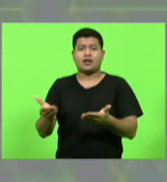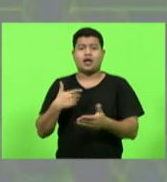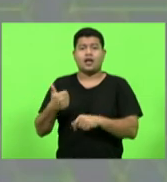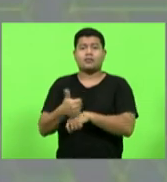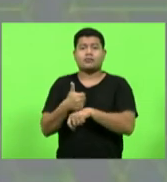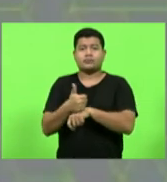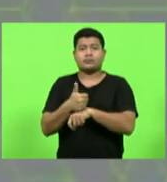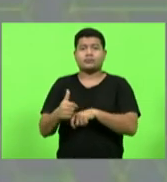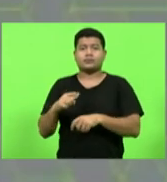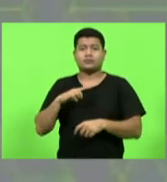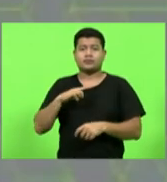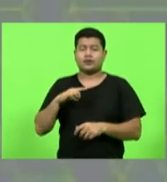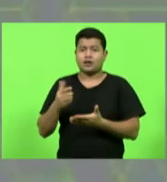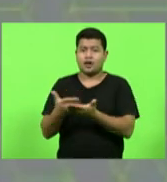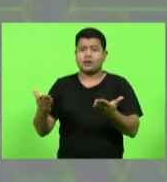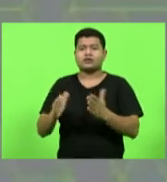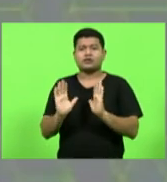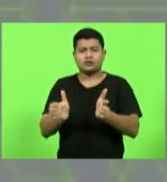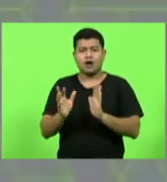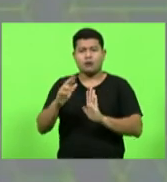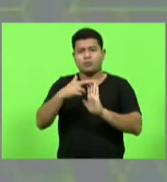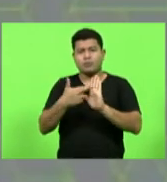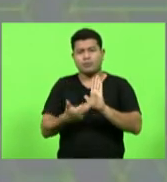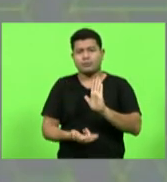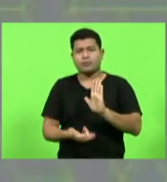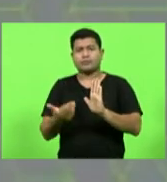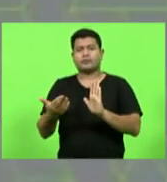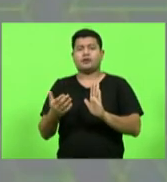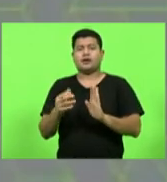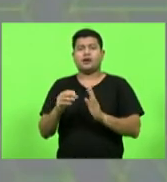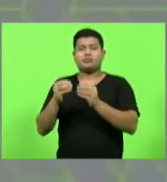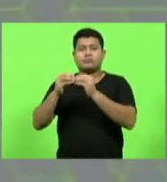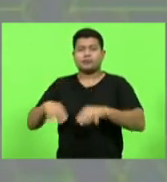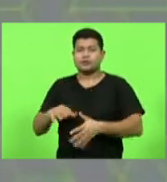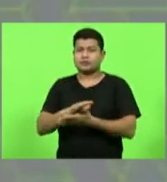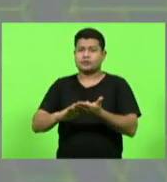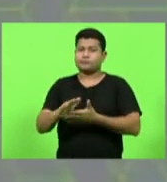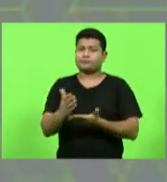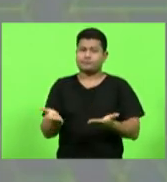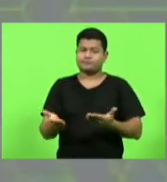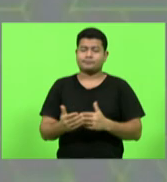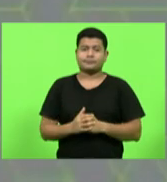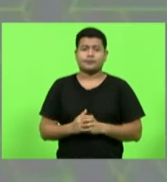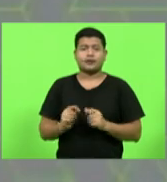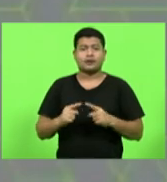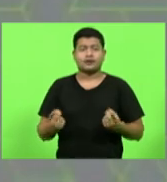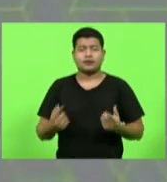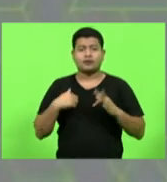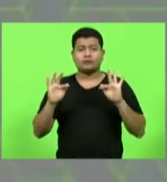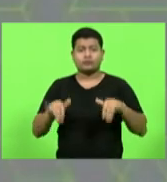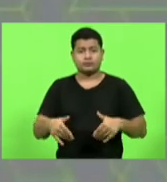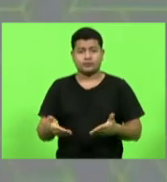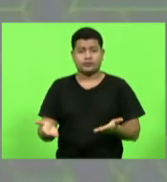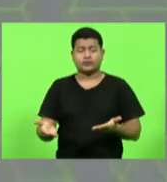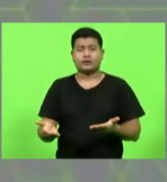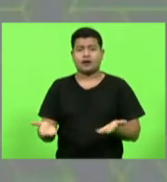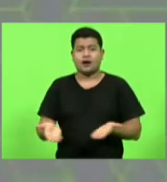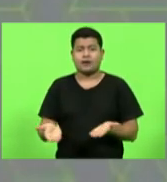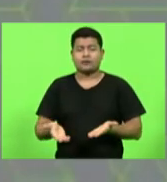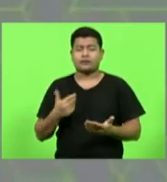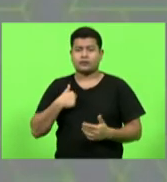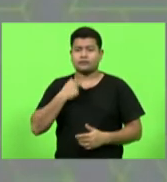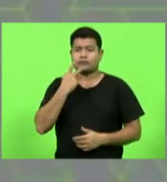suas atribuições bem regulamentadas, sem precarização. Então, finalizando, sim, agora sim a minha